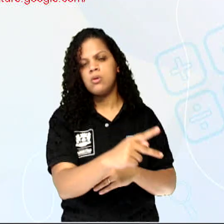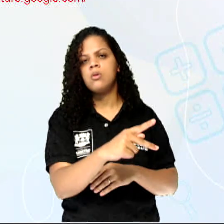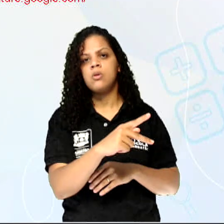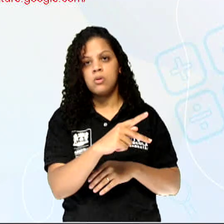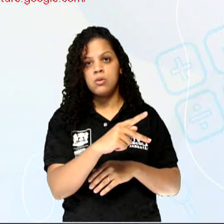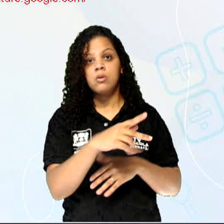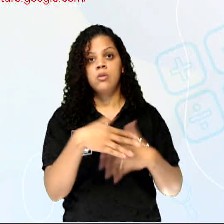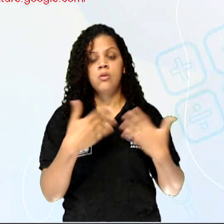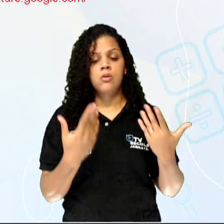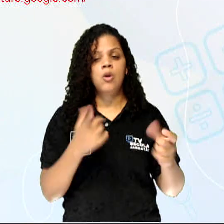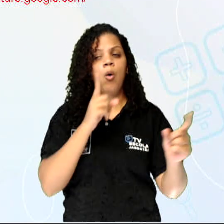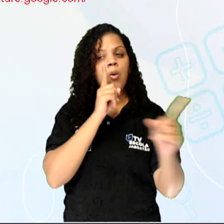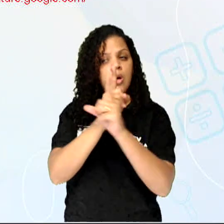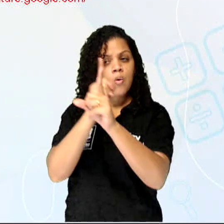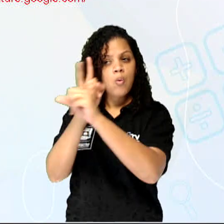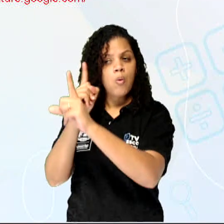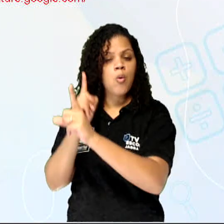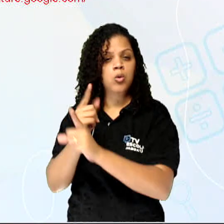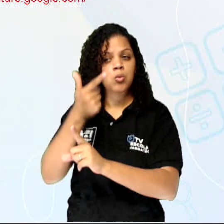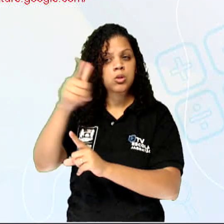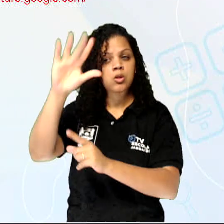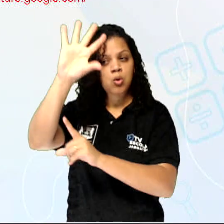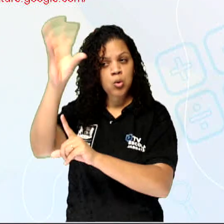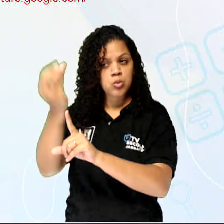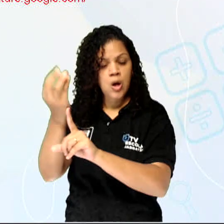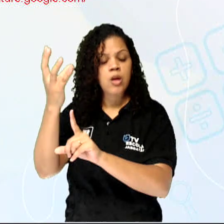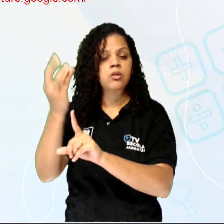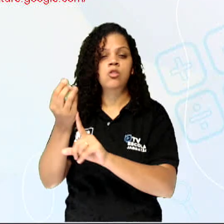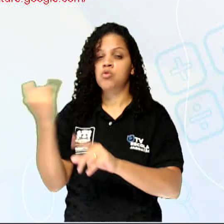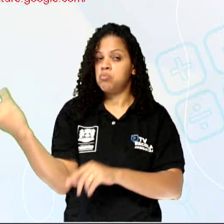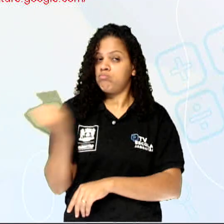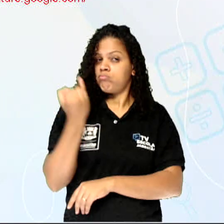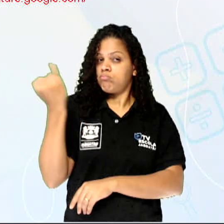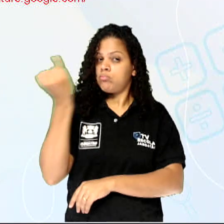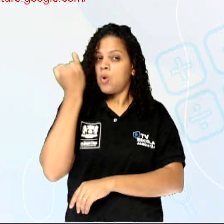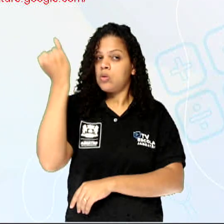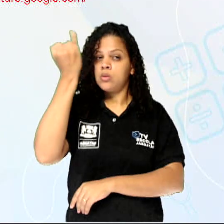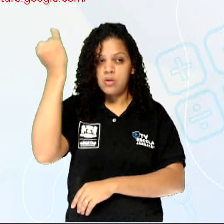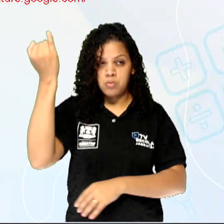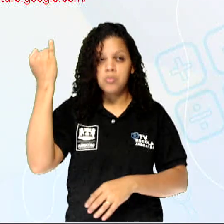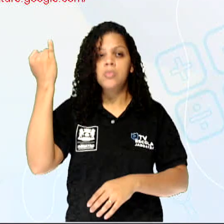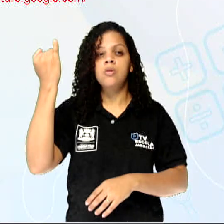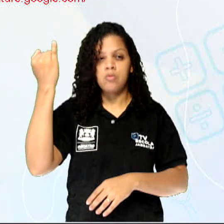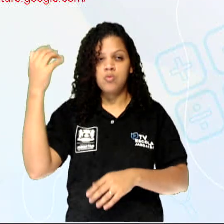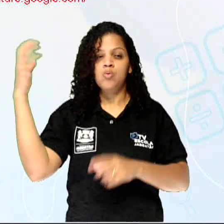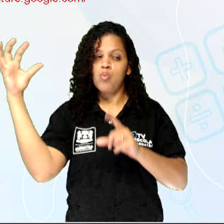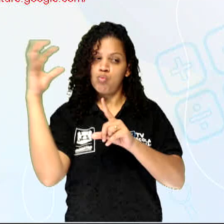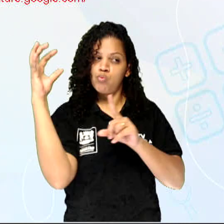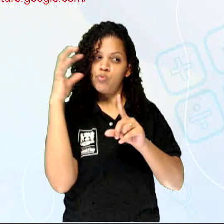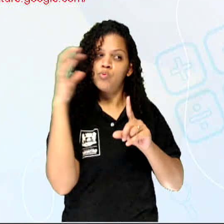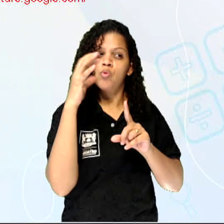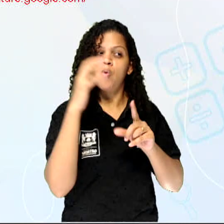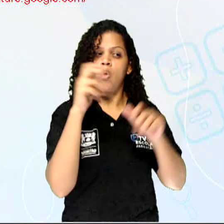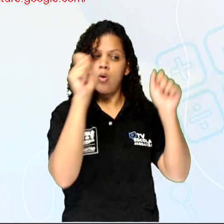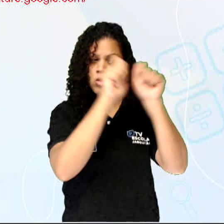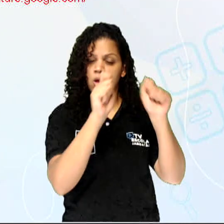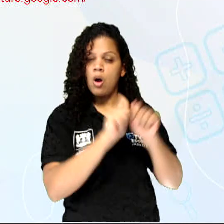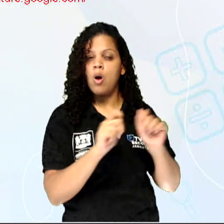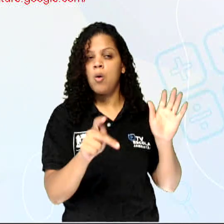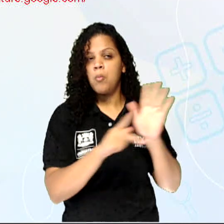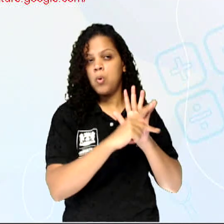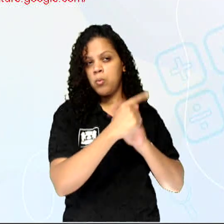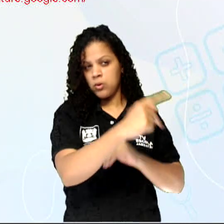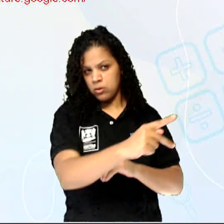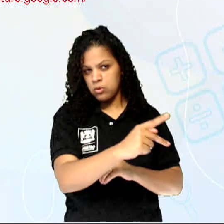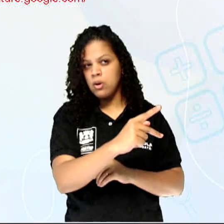dele com esses músicos foi importantíssimo para a obra dele, influenciou diretamente a obra que